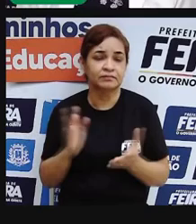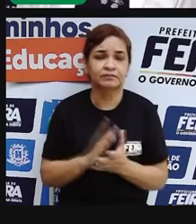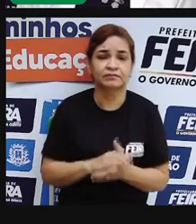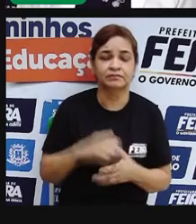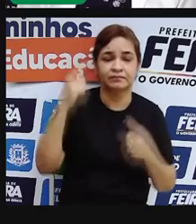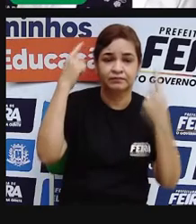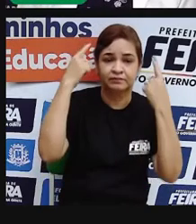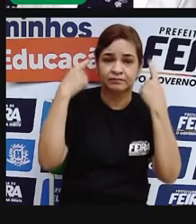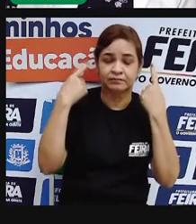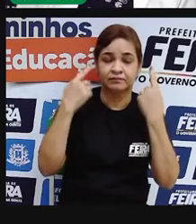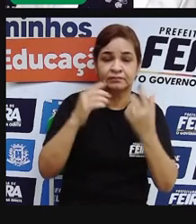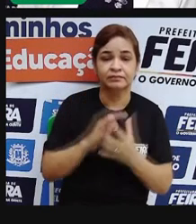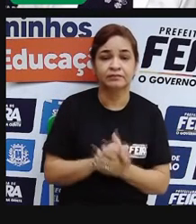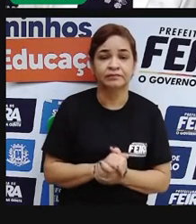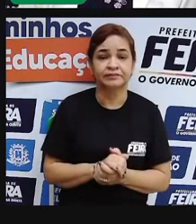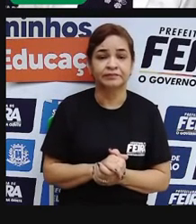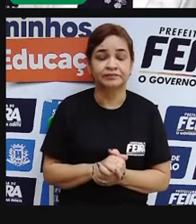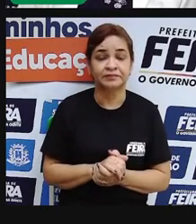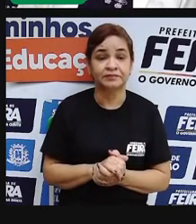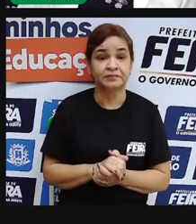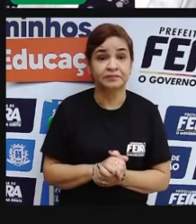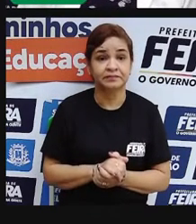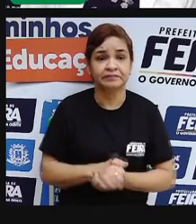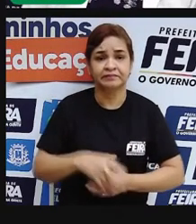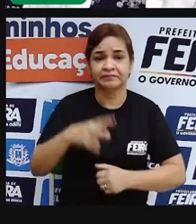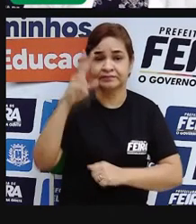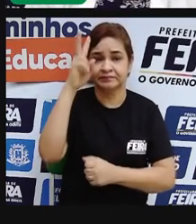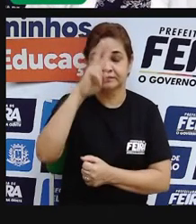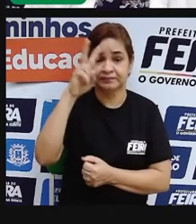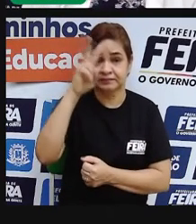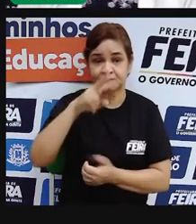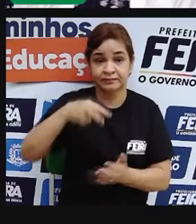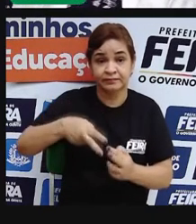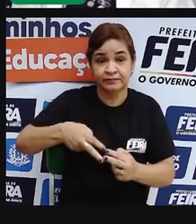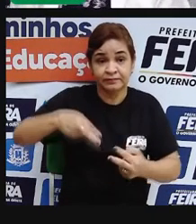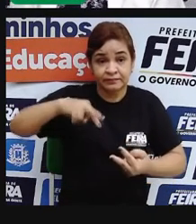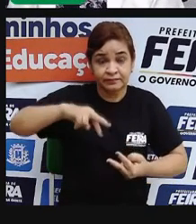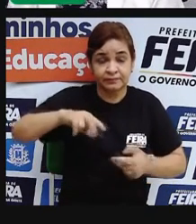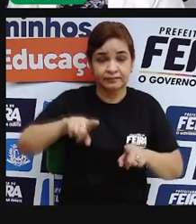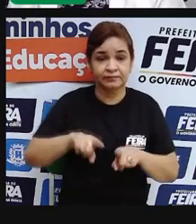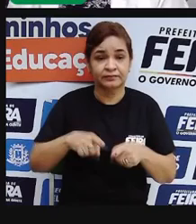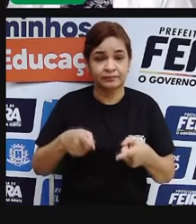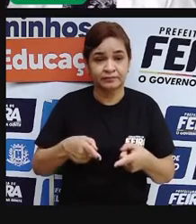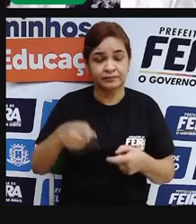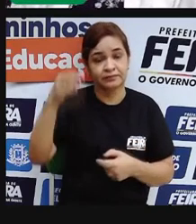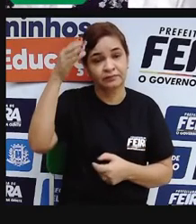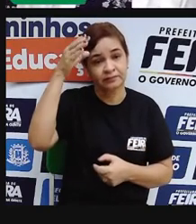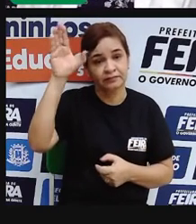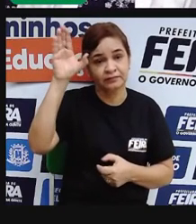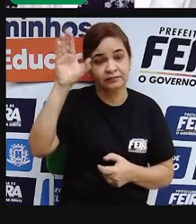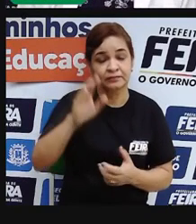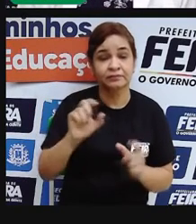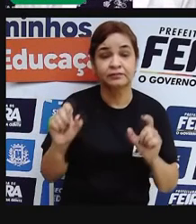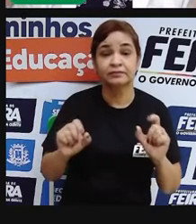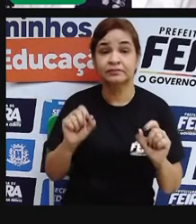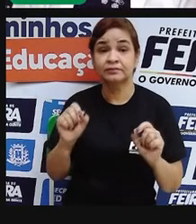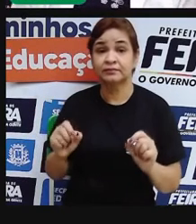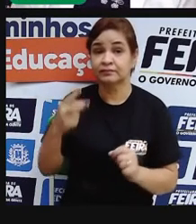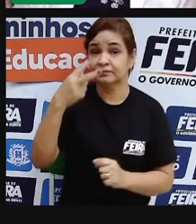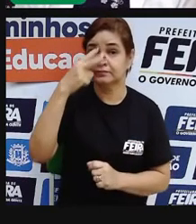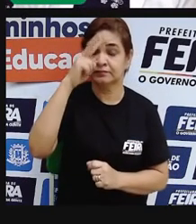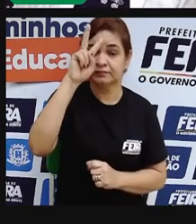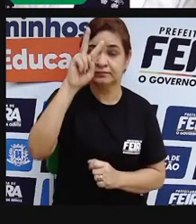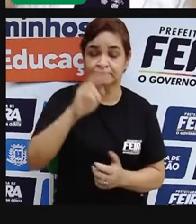mais crespo Então essas memórias que são genéticas mas que também são culturais é essa